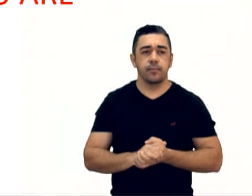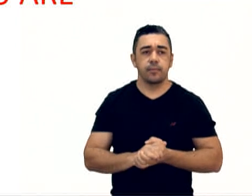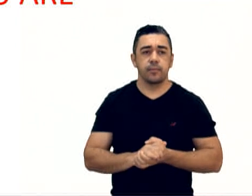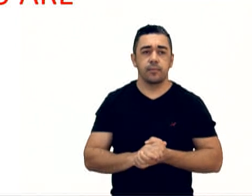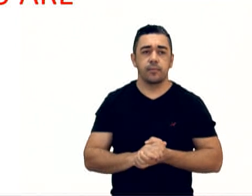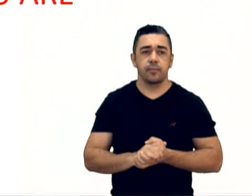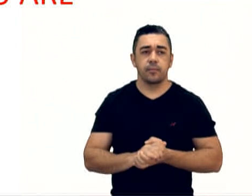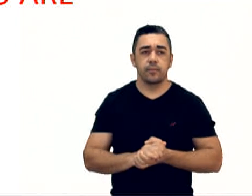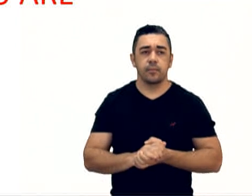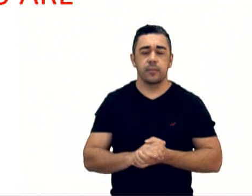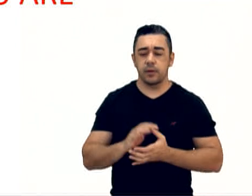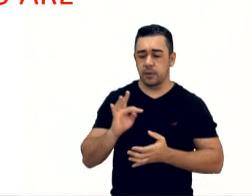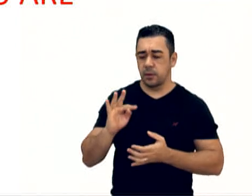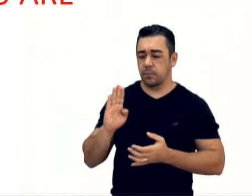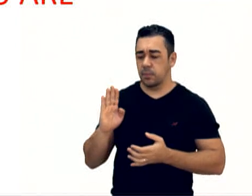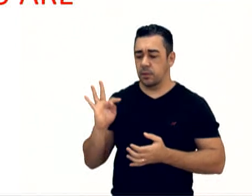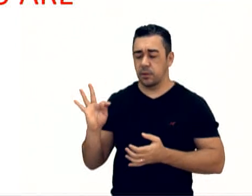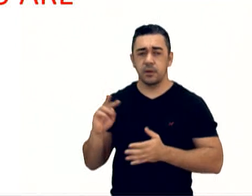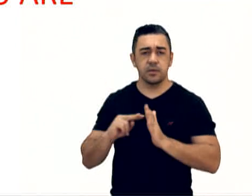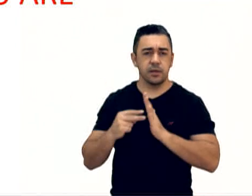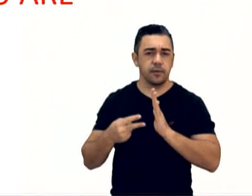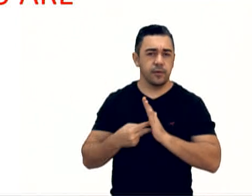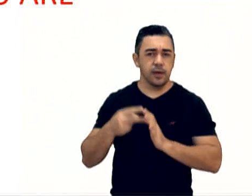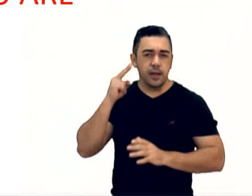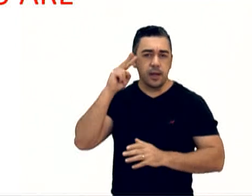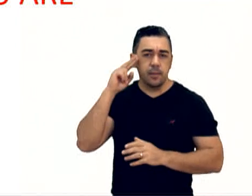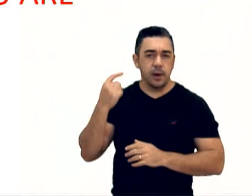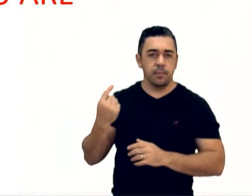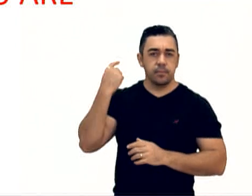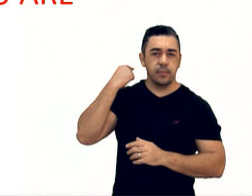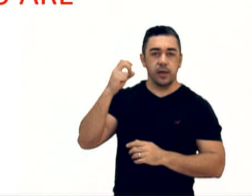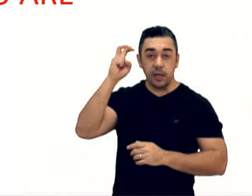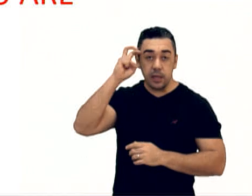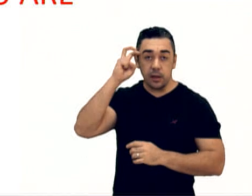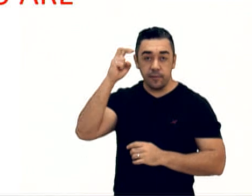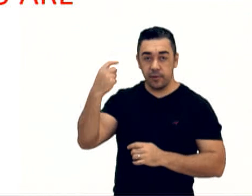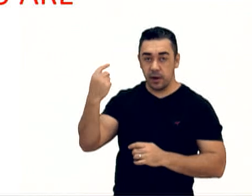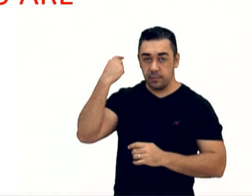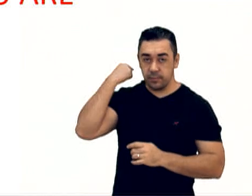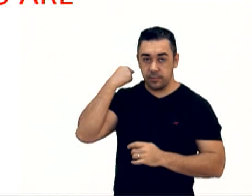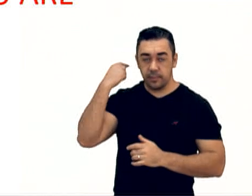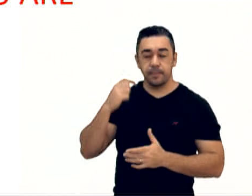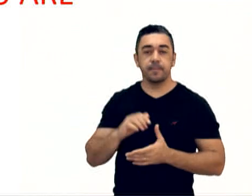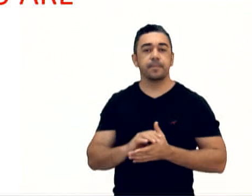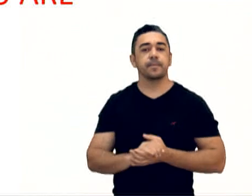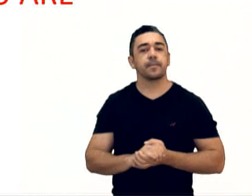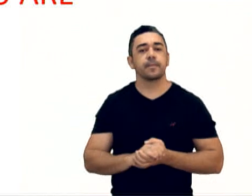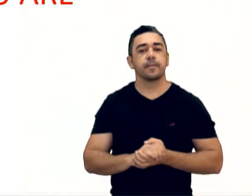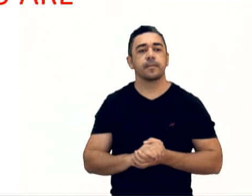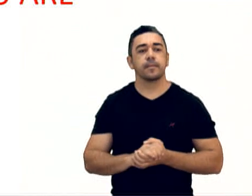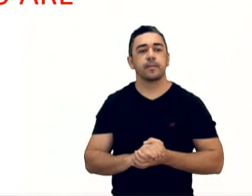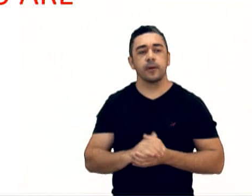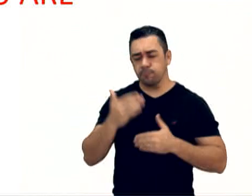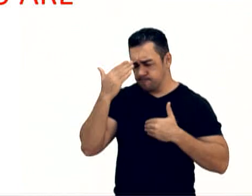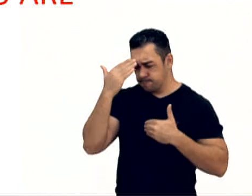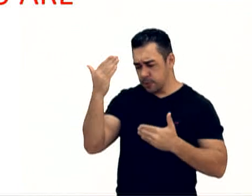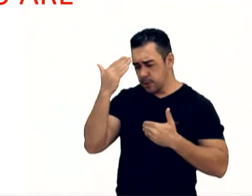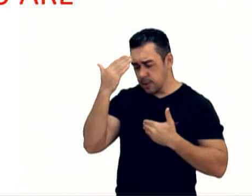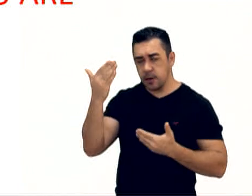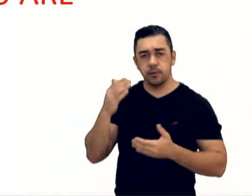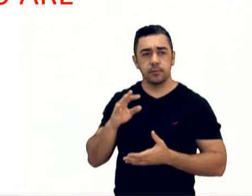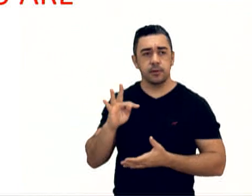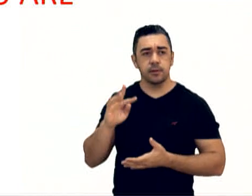não é tão usado, que é retomar alguma coisa de uma quinta-feira anterior, passada. Thanks,